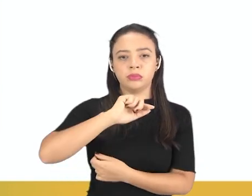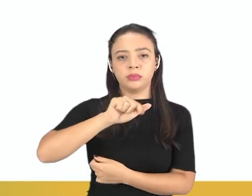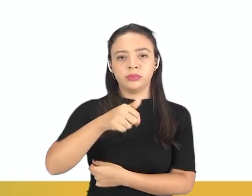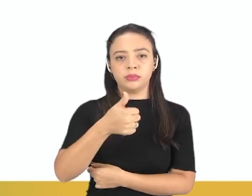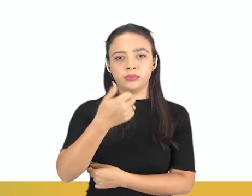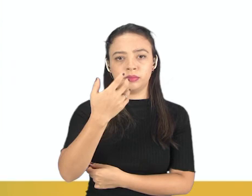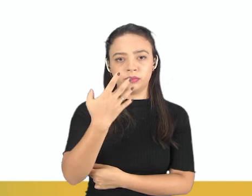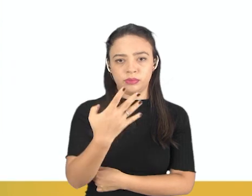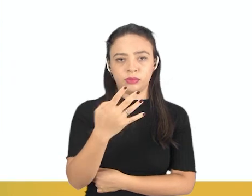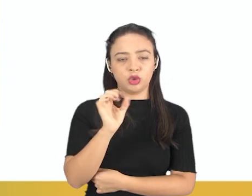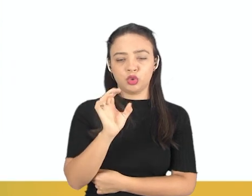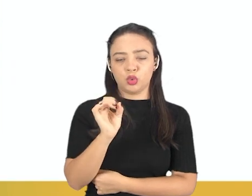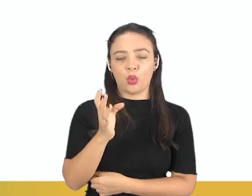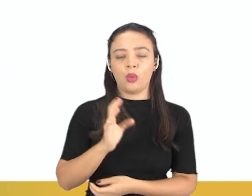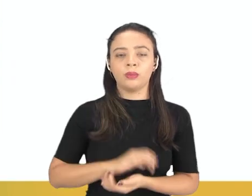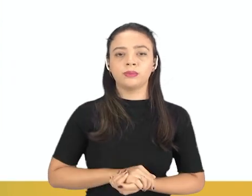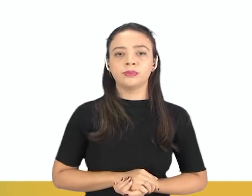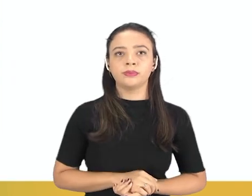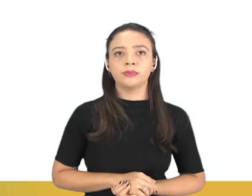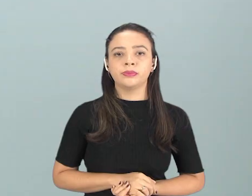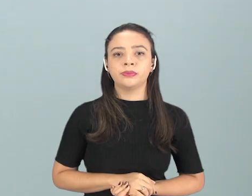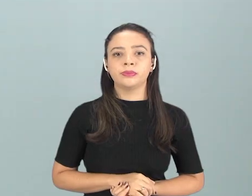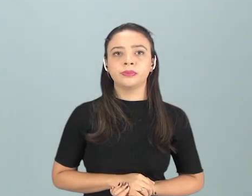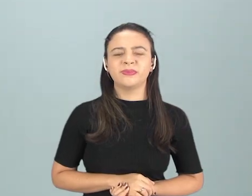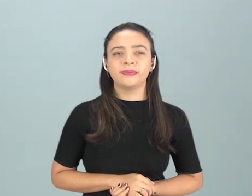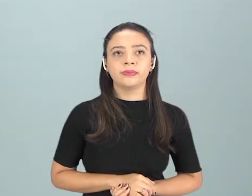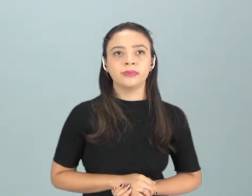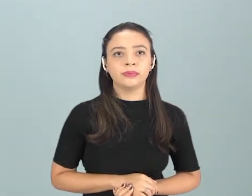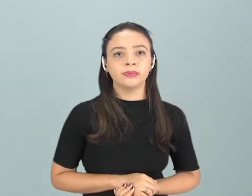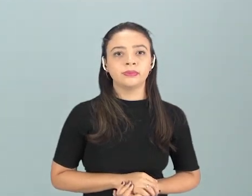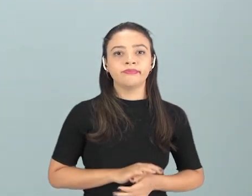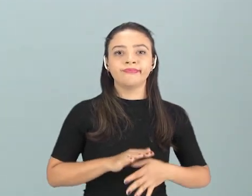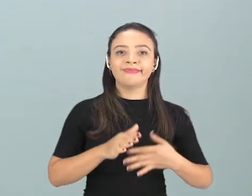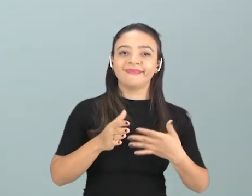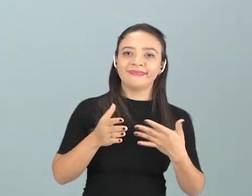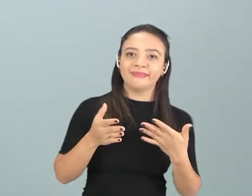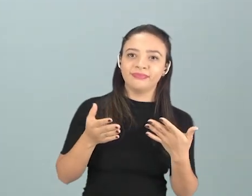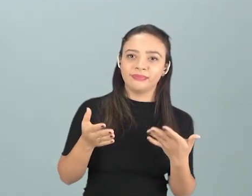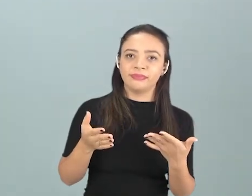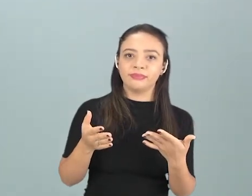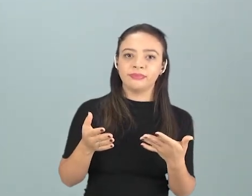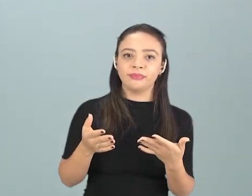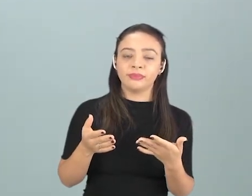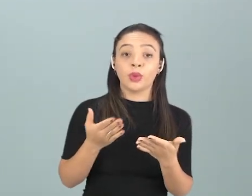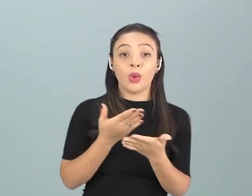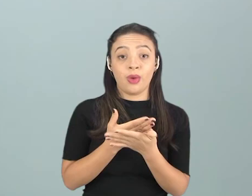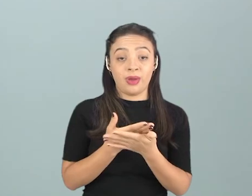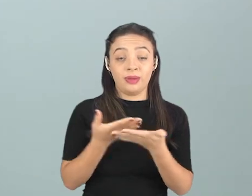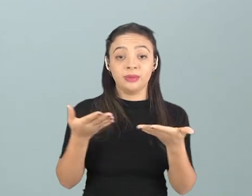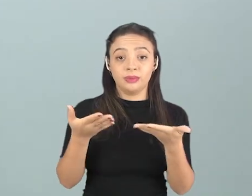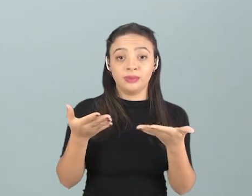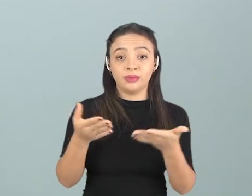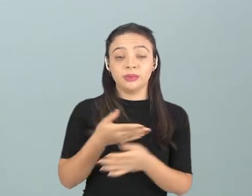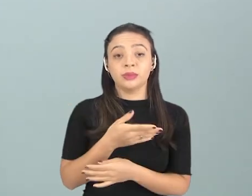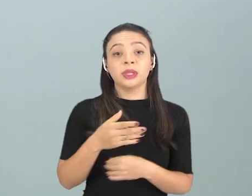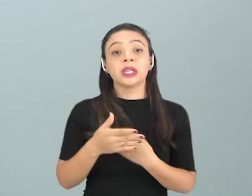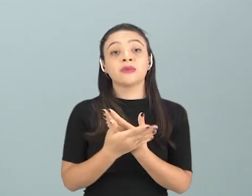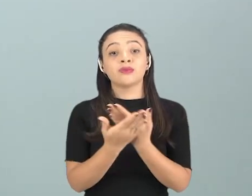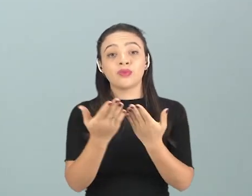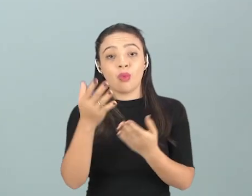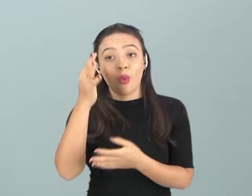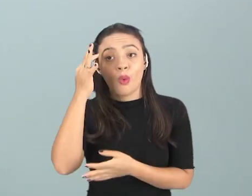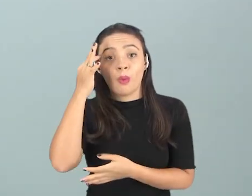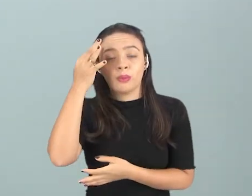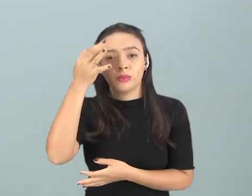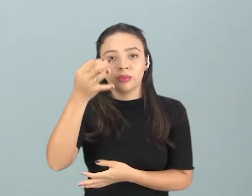3,14 não mais que isso ok bom então voltando aqui para mim essa foi nossa aula de hoje espero que você tenha